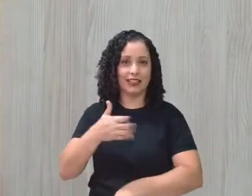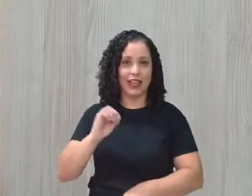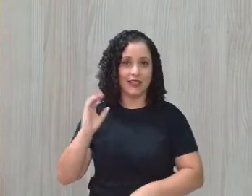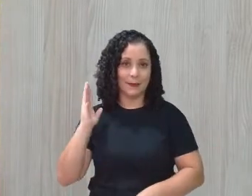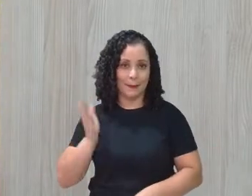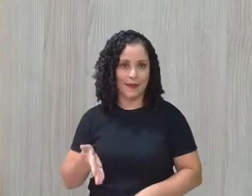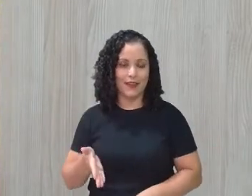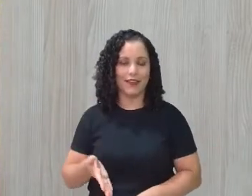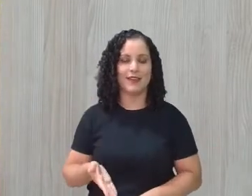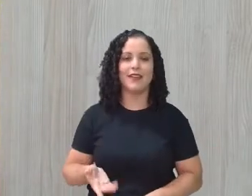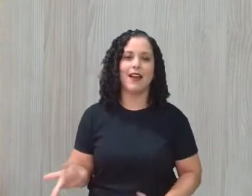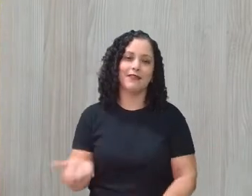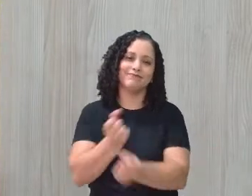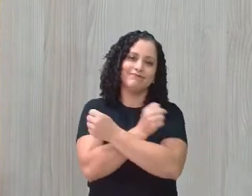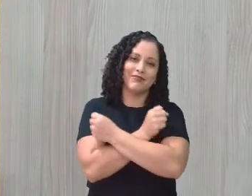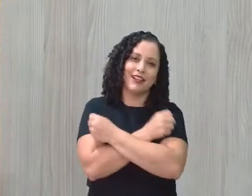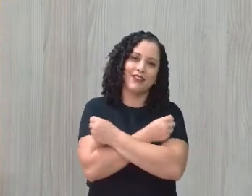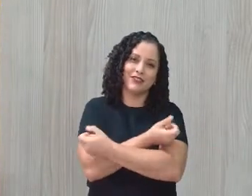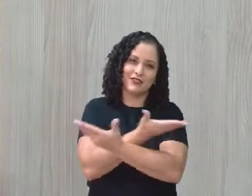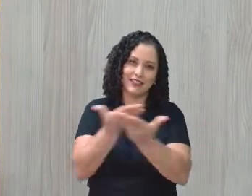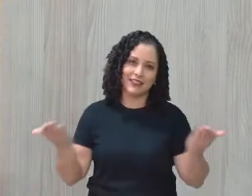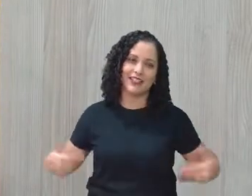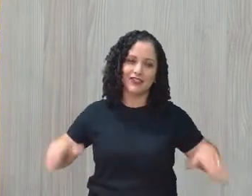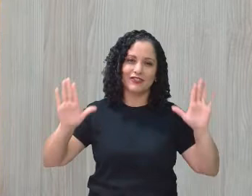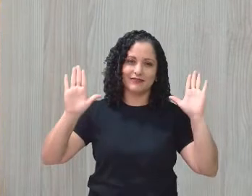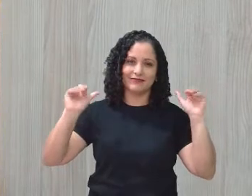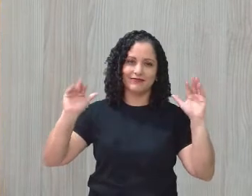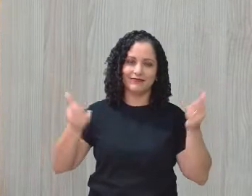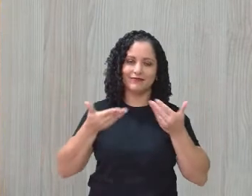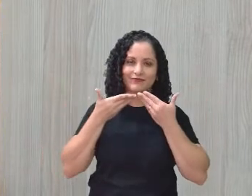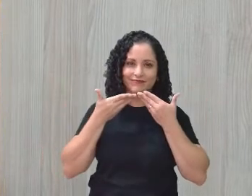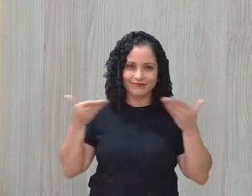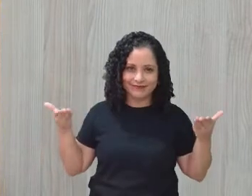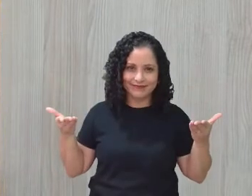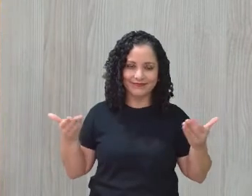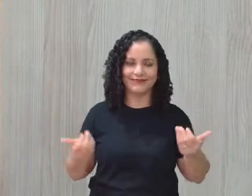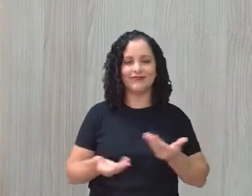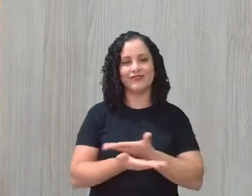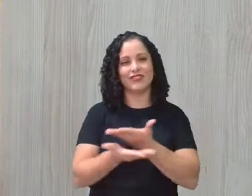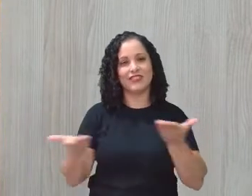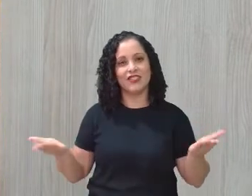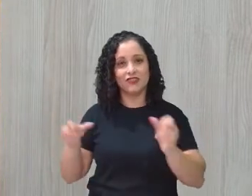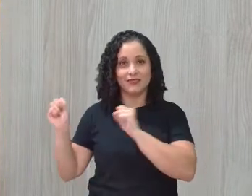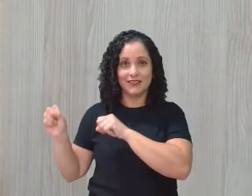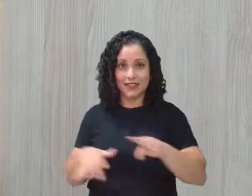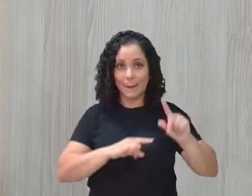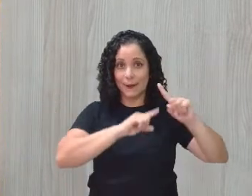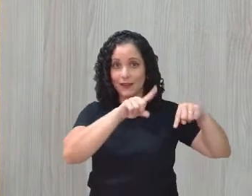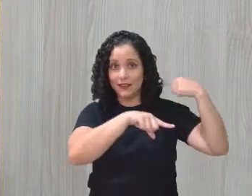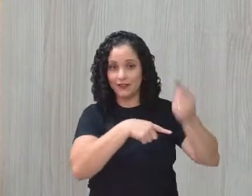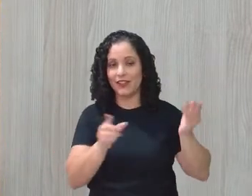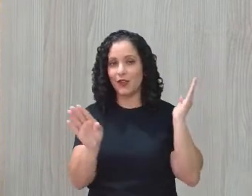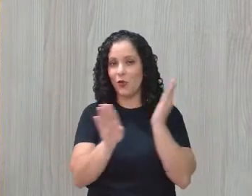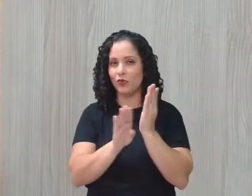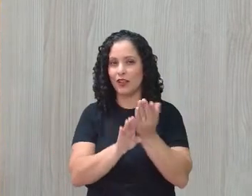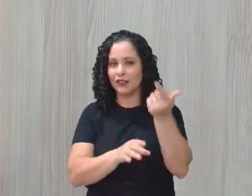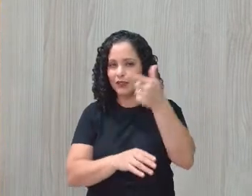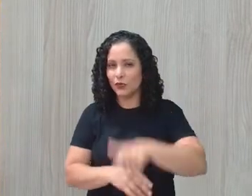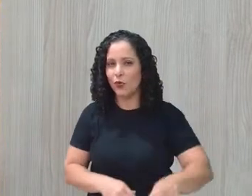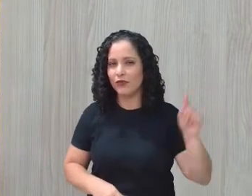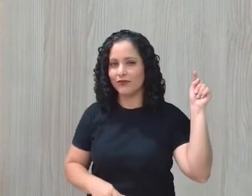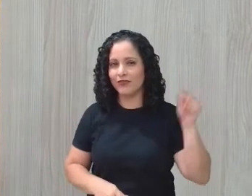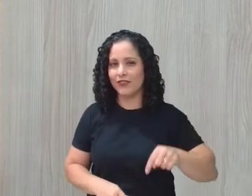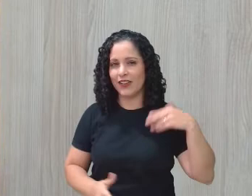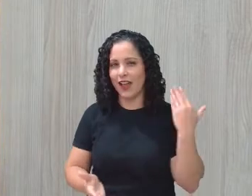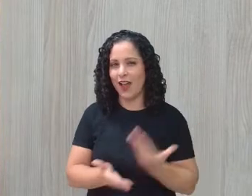pernambucana, gente. Um forte abraço, a mão direita e esquerda, o lindo maravilhosamente aqui para vocês. Semana que vem nos encontramos aqui mais uma vez no Aula